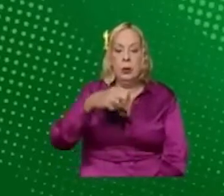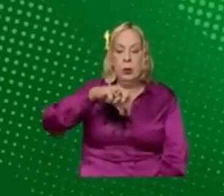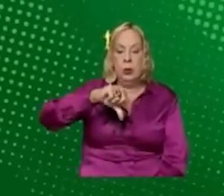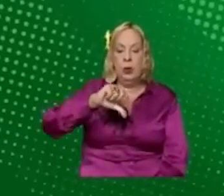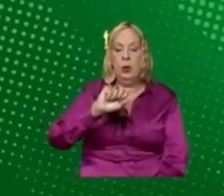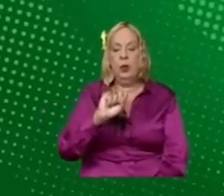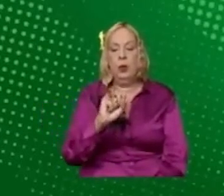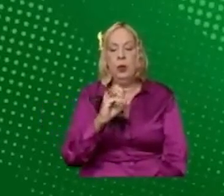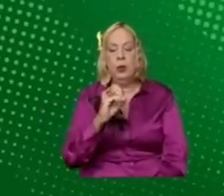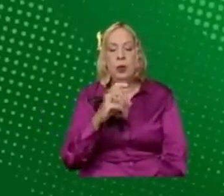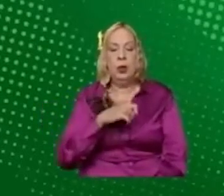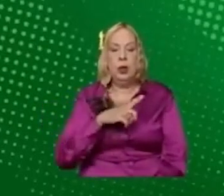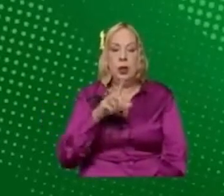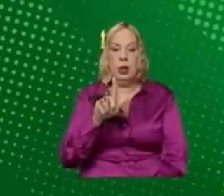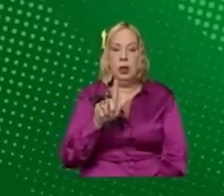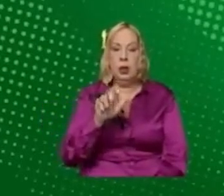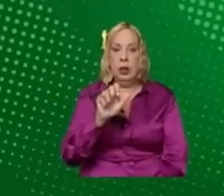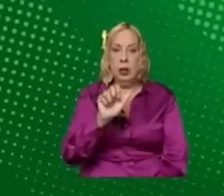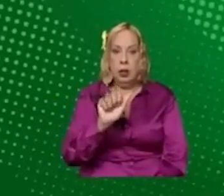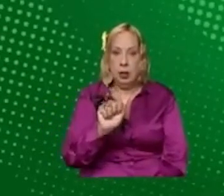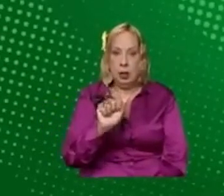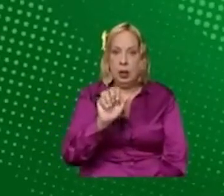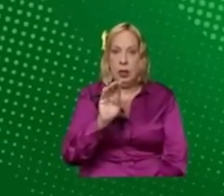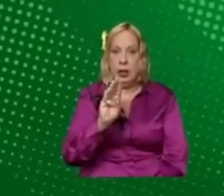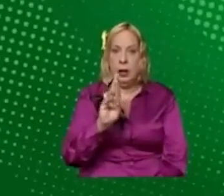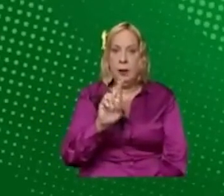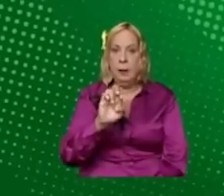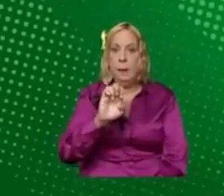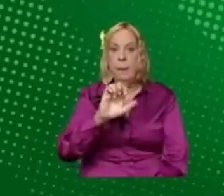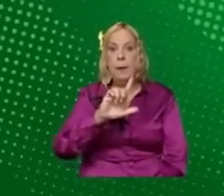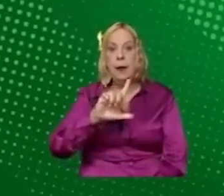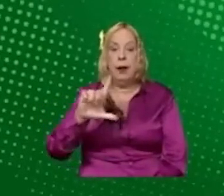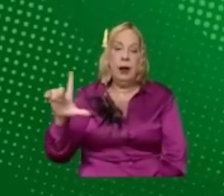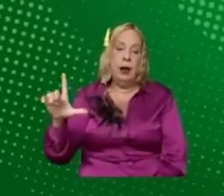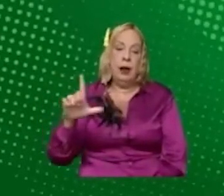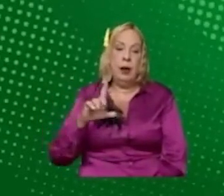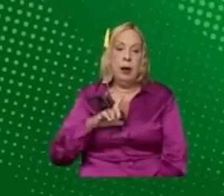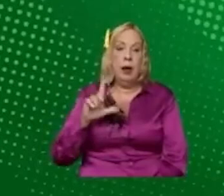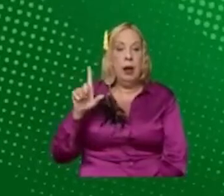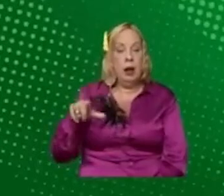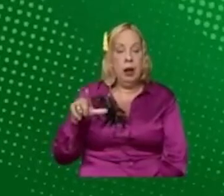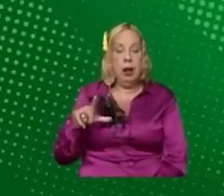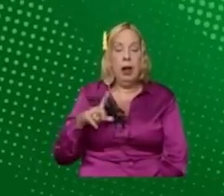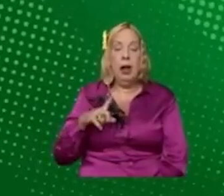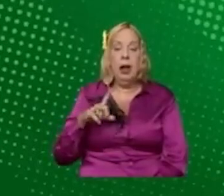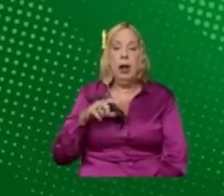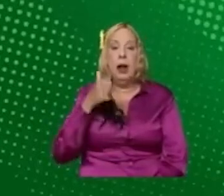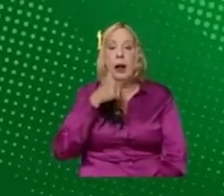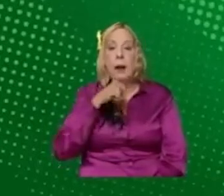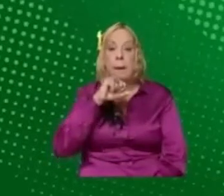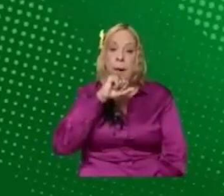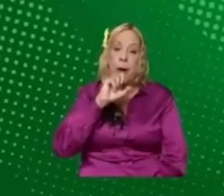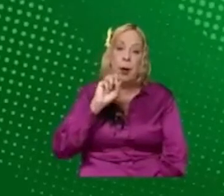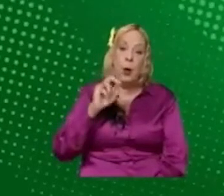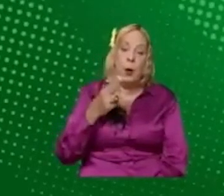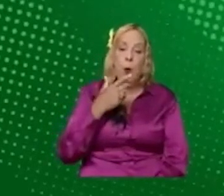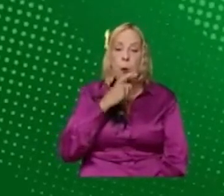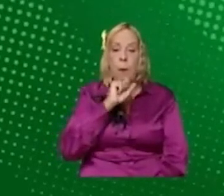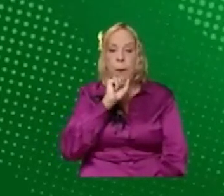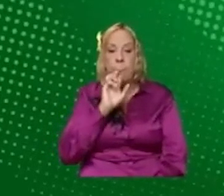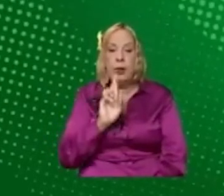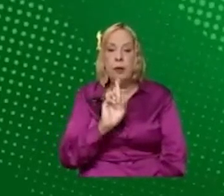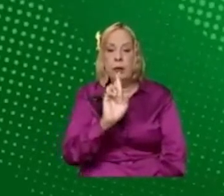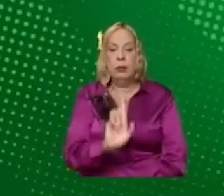582980, Gabriel é menor, será representado, tá? Adquiriu lá no Importes Presentes, em Carmópolis, Regional